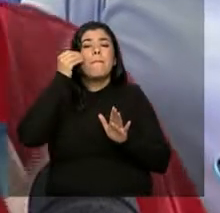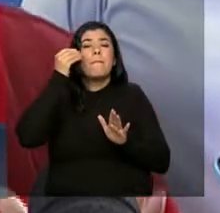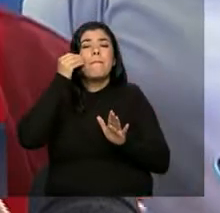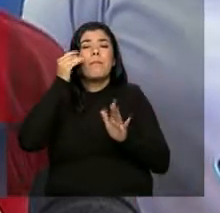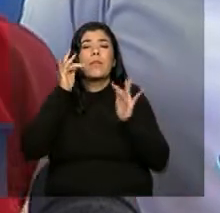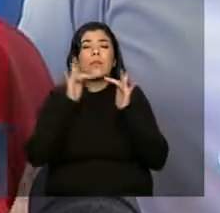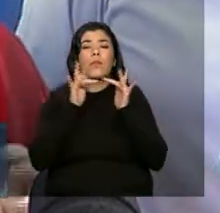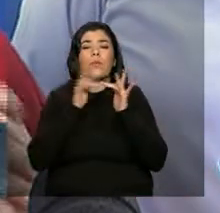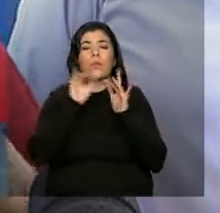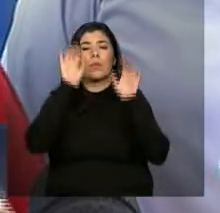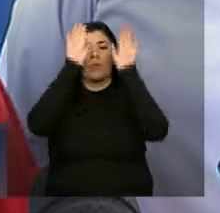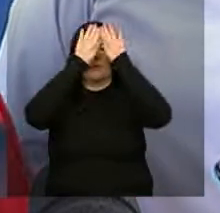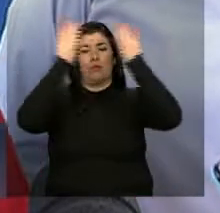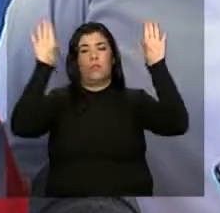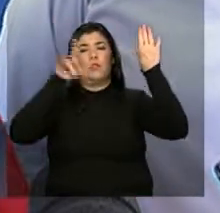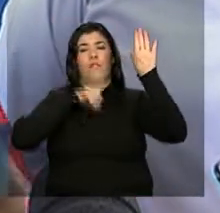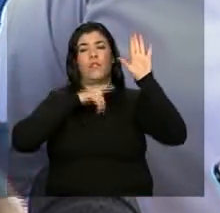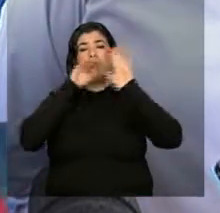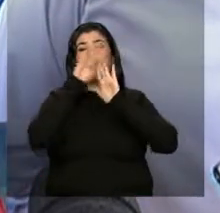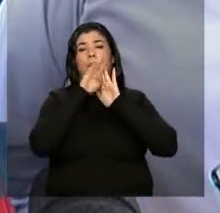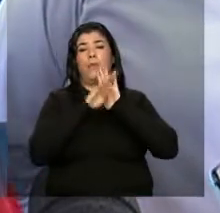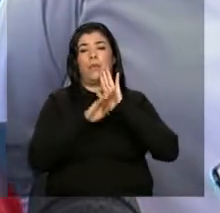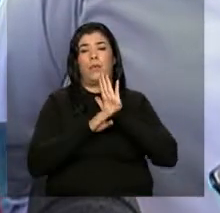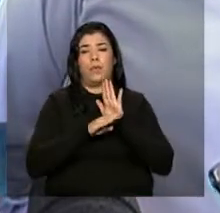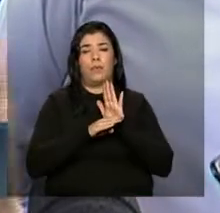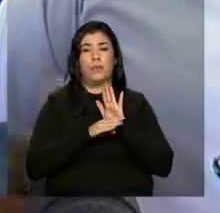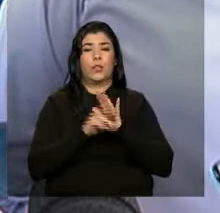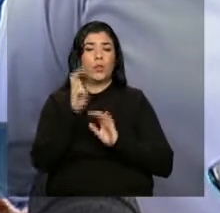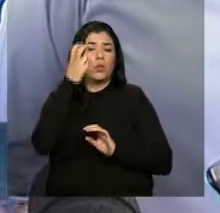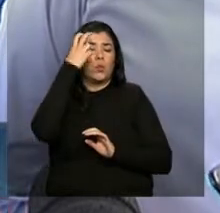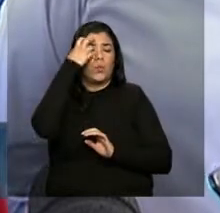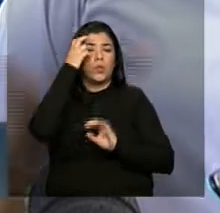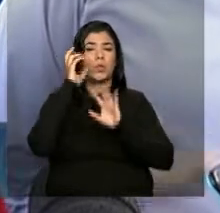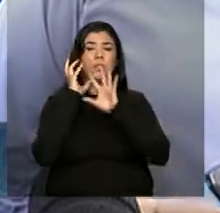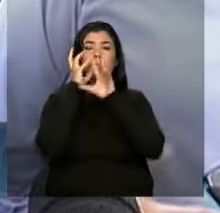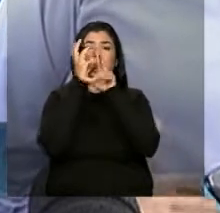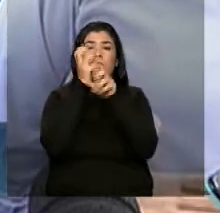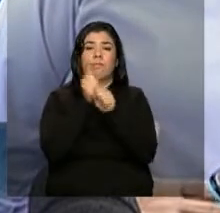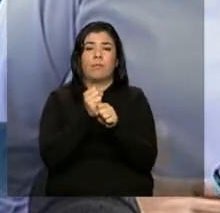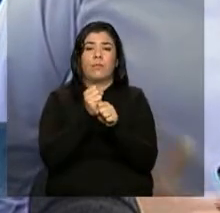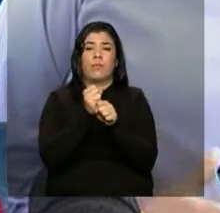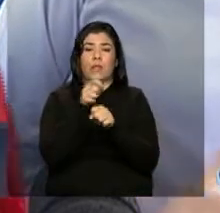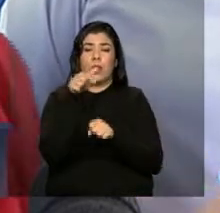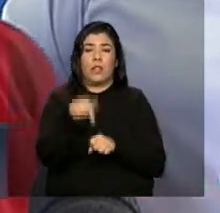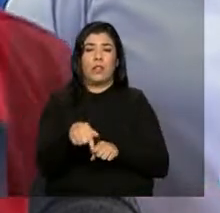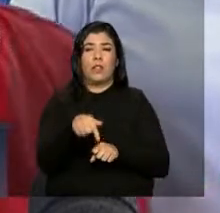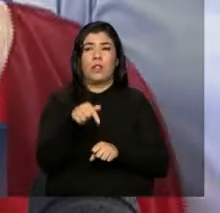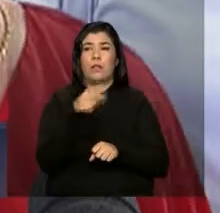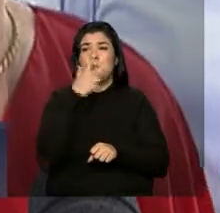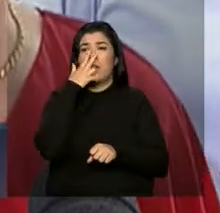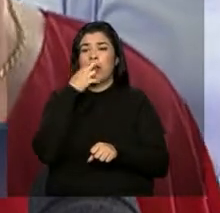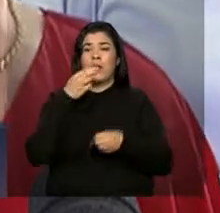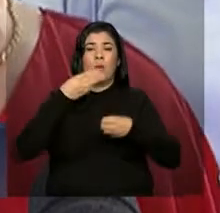e esporte. É importante porque, vocês vejam, é quase um município.